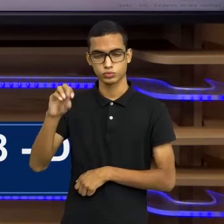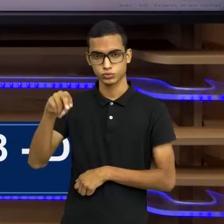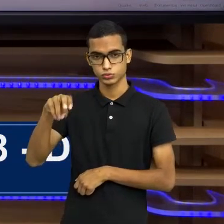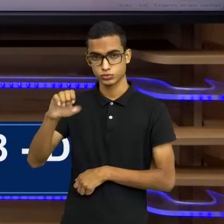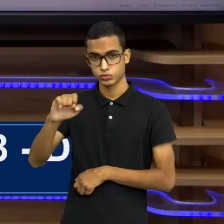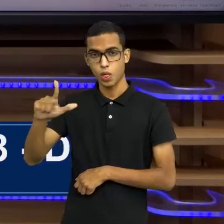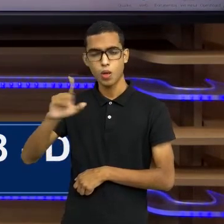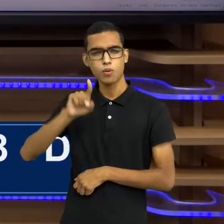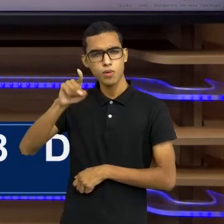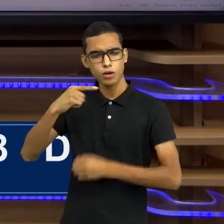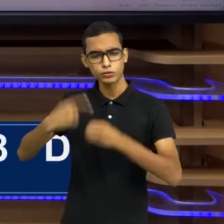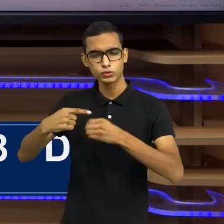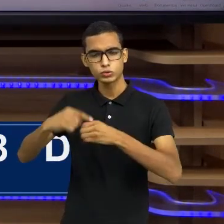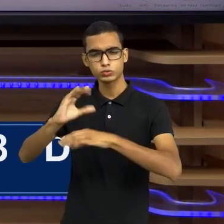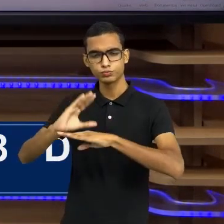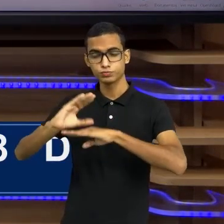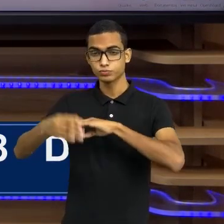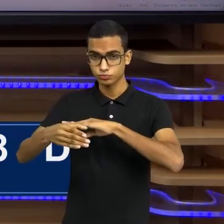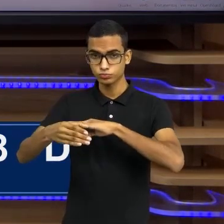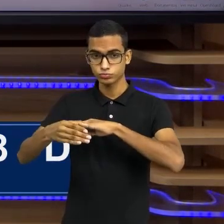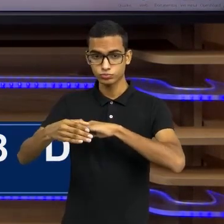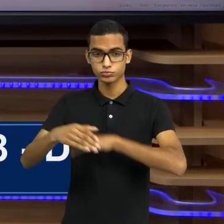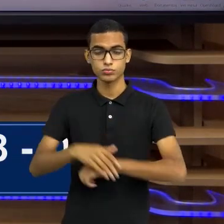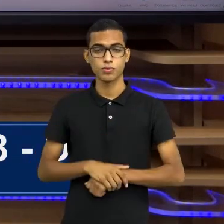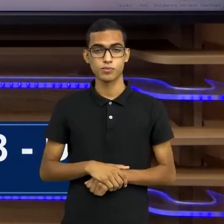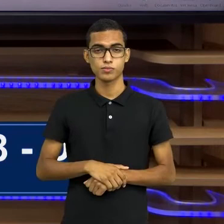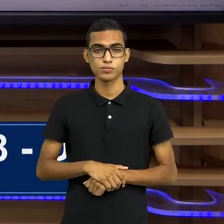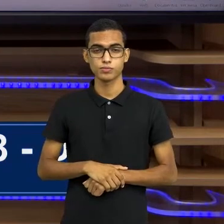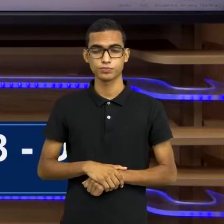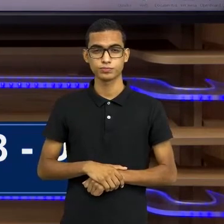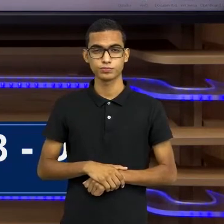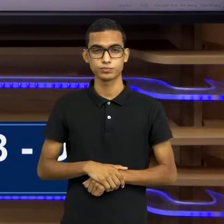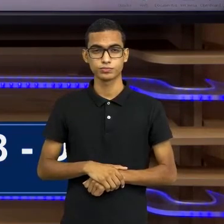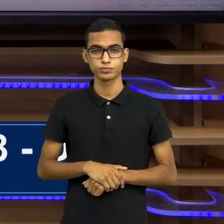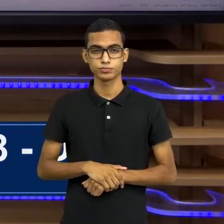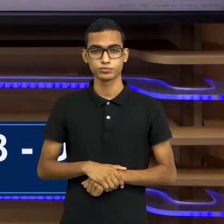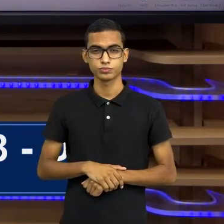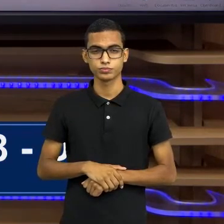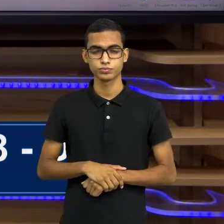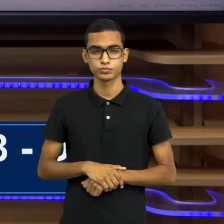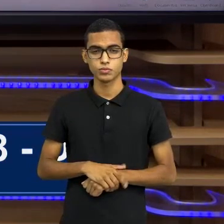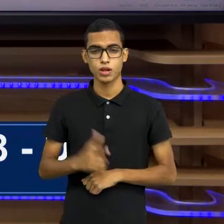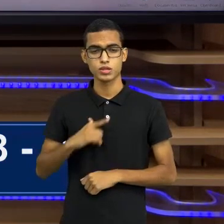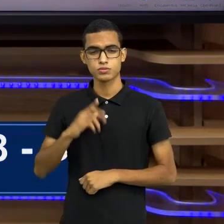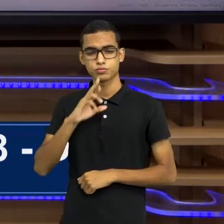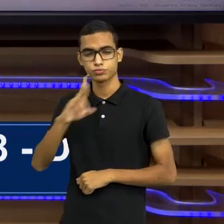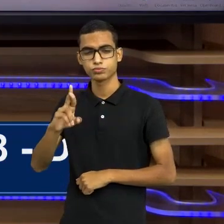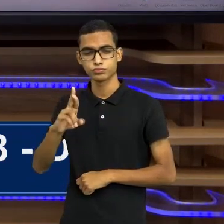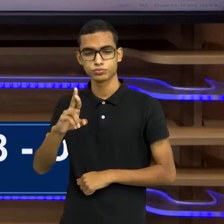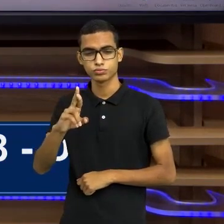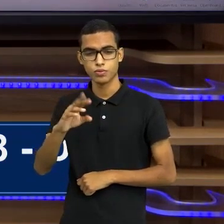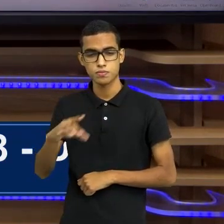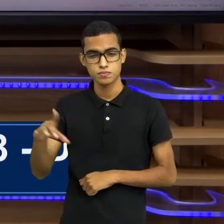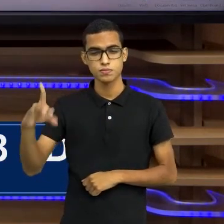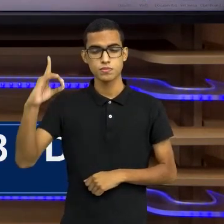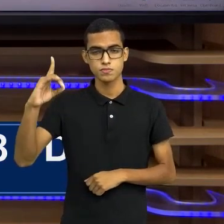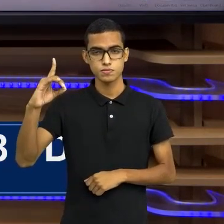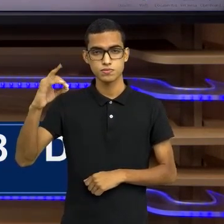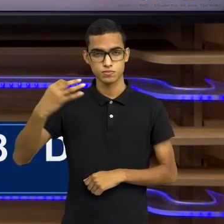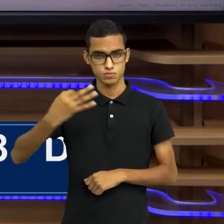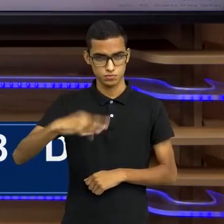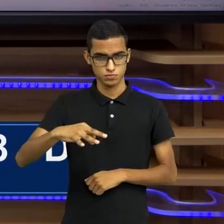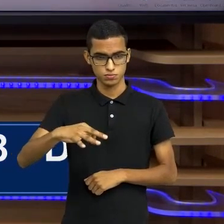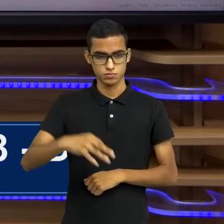Careiro Castanho, Careiro da Várzea, desculpa, e eles colocam aí como a questão D como correta, é